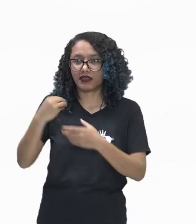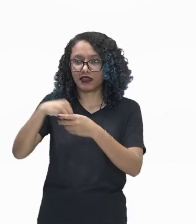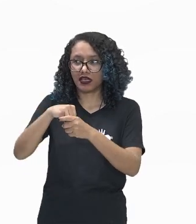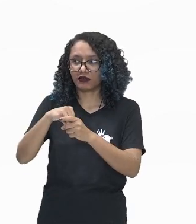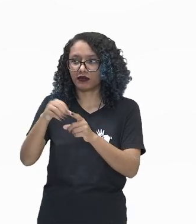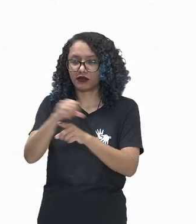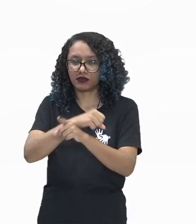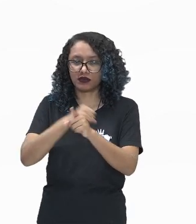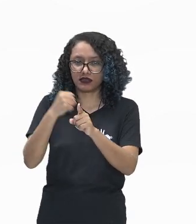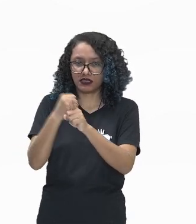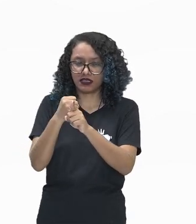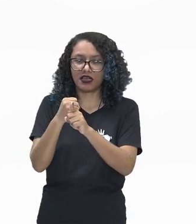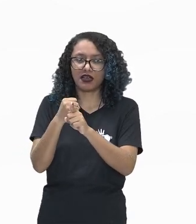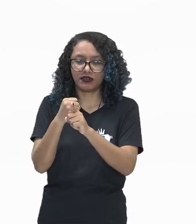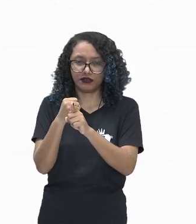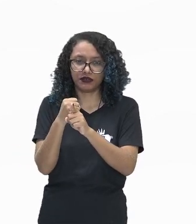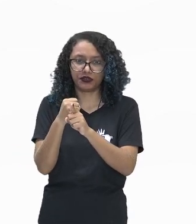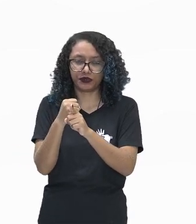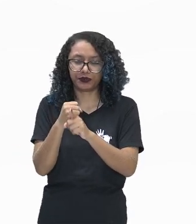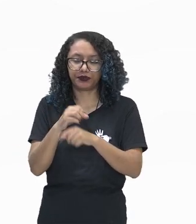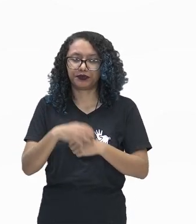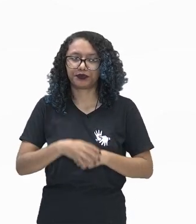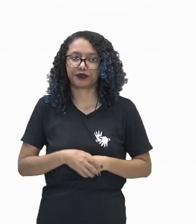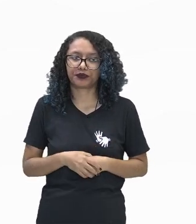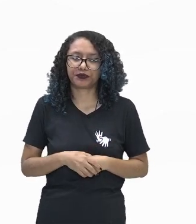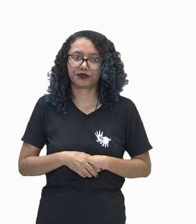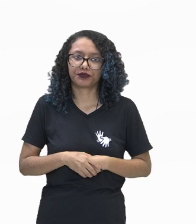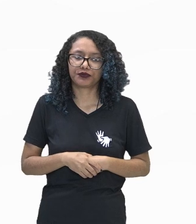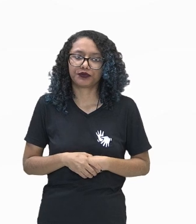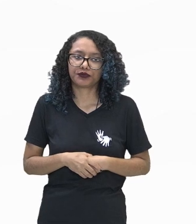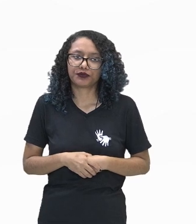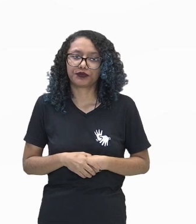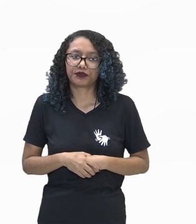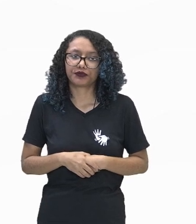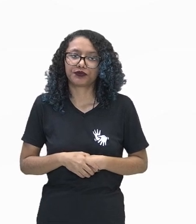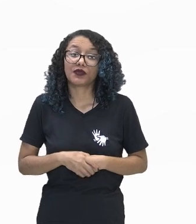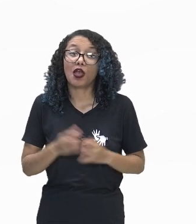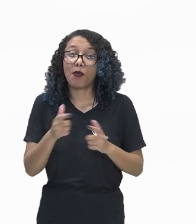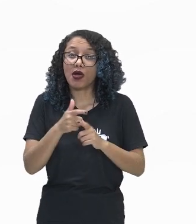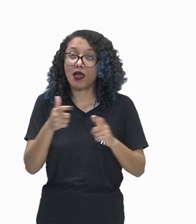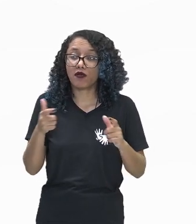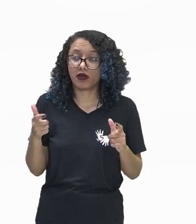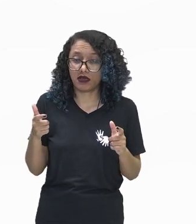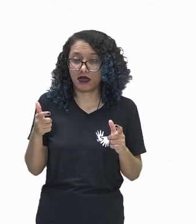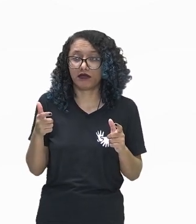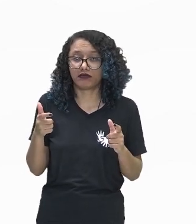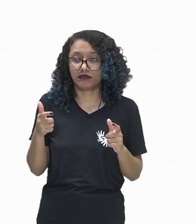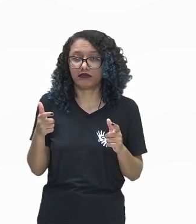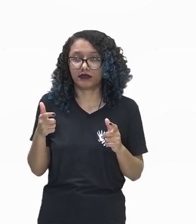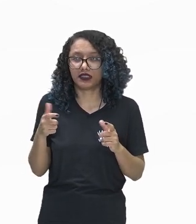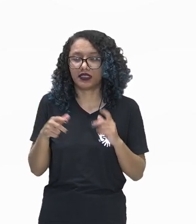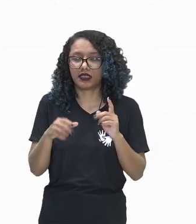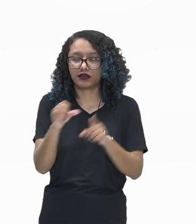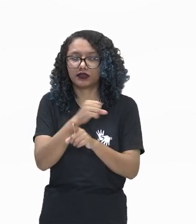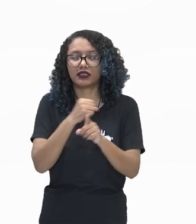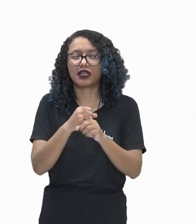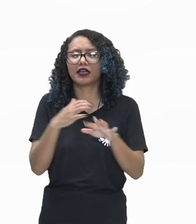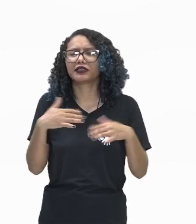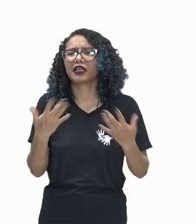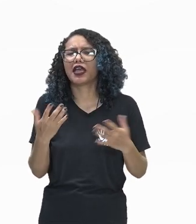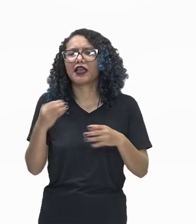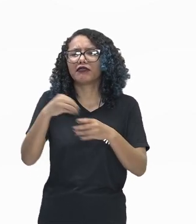parte desse todo, é a grande maioria, né, da sociedade, são os trabalhadores,